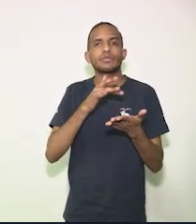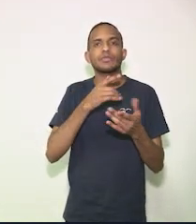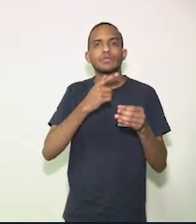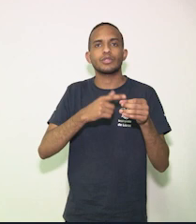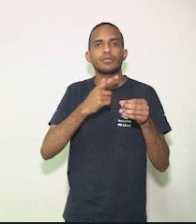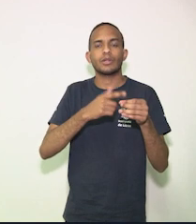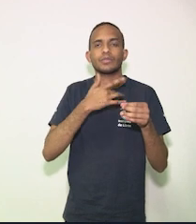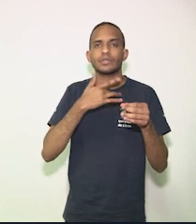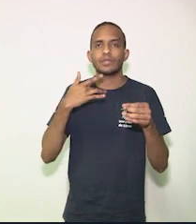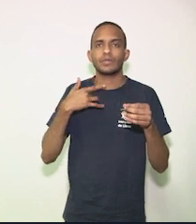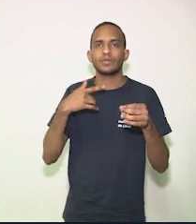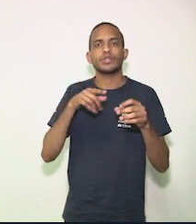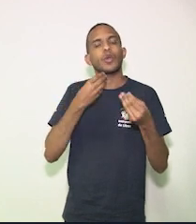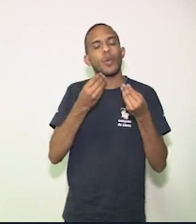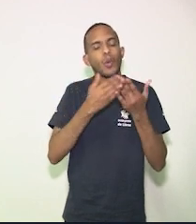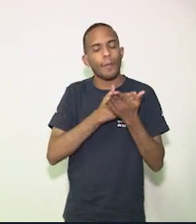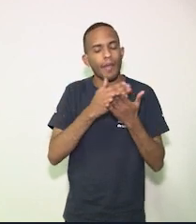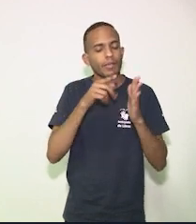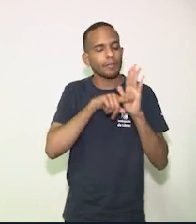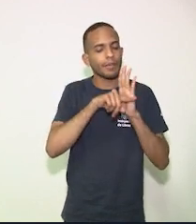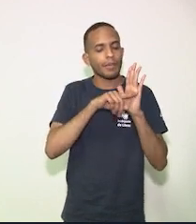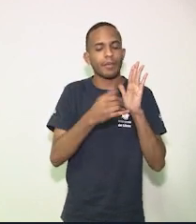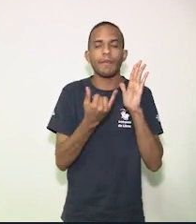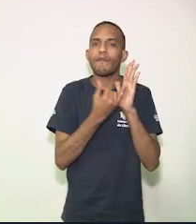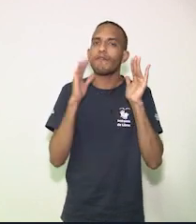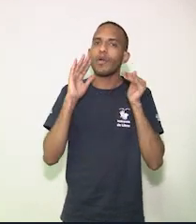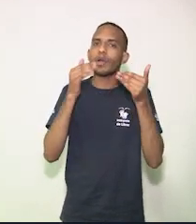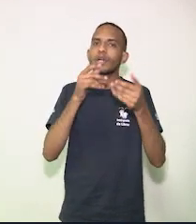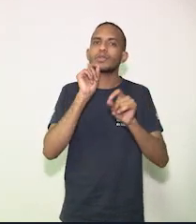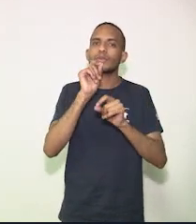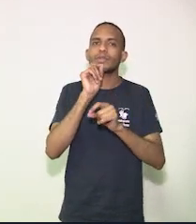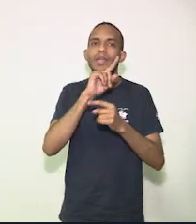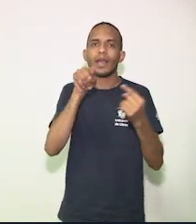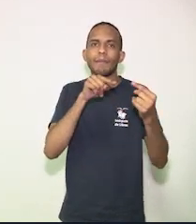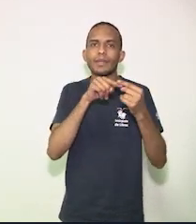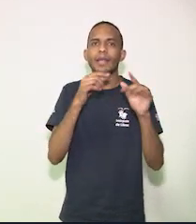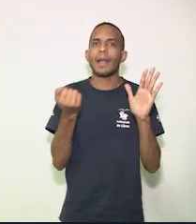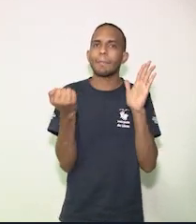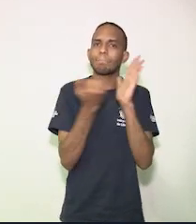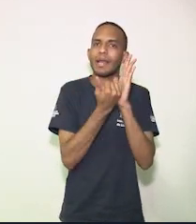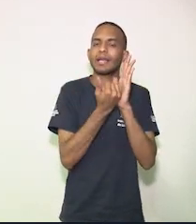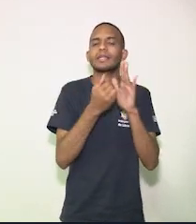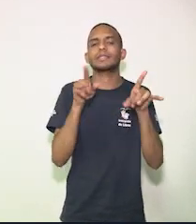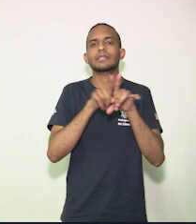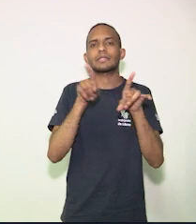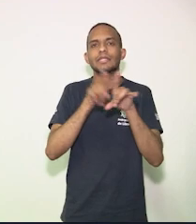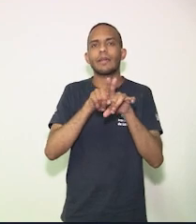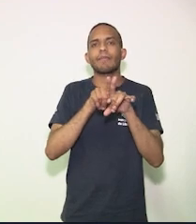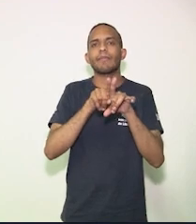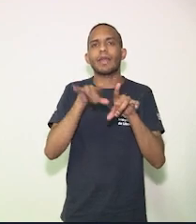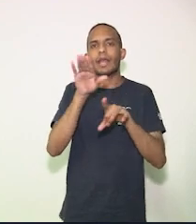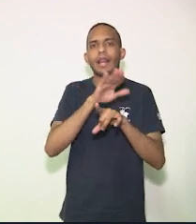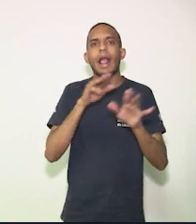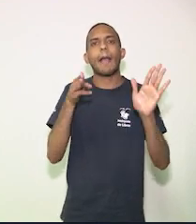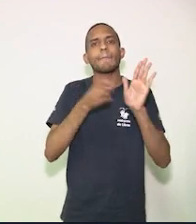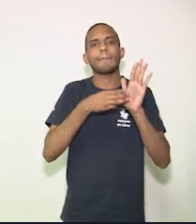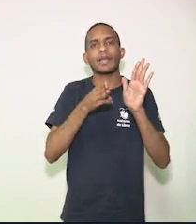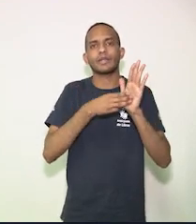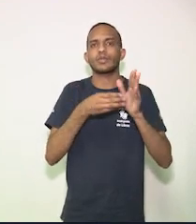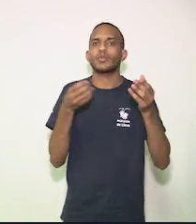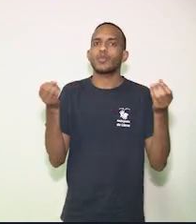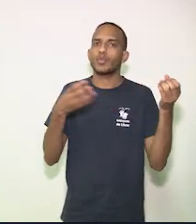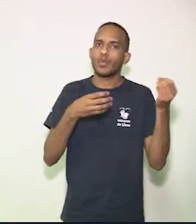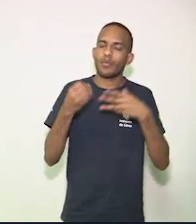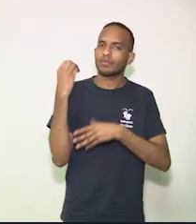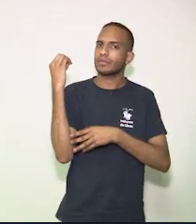todo esse processo dos inquéritos sorológicos, objetivando consolidar os marcos e as evidências à luz de